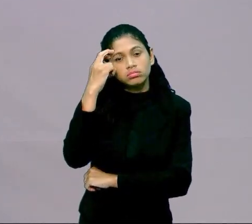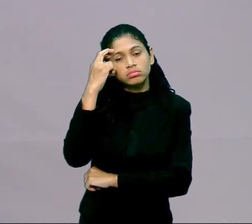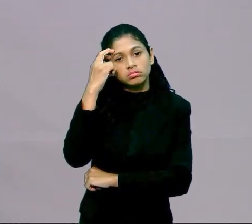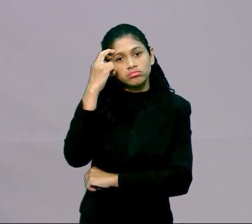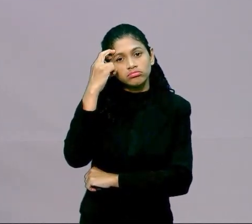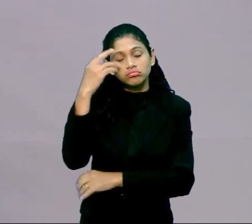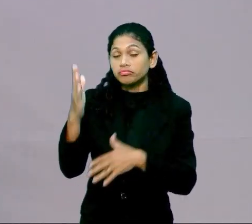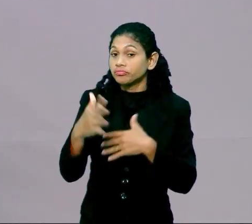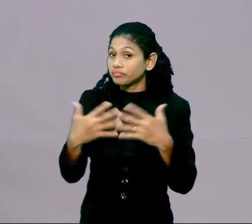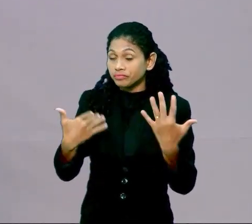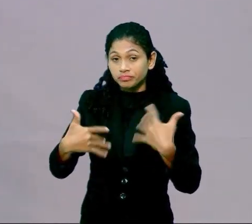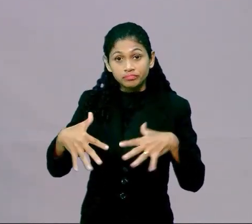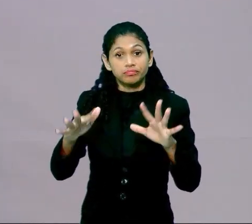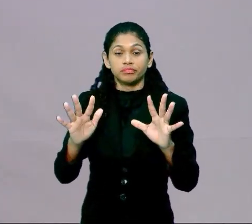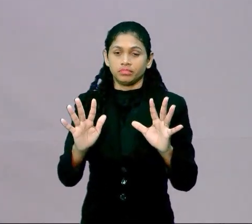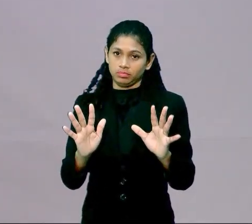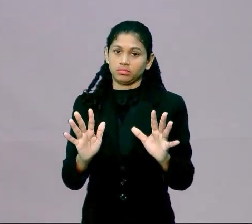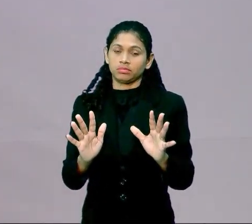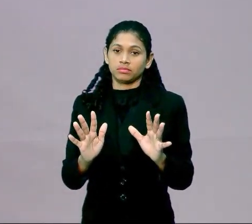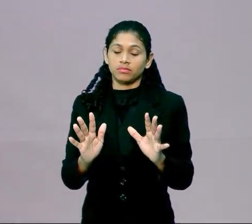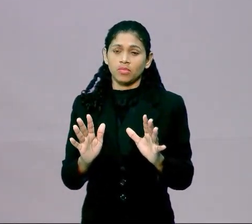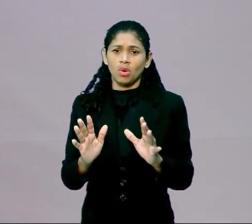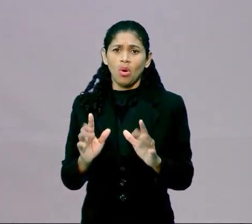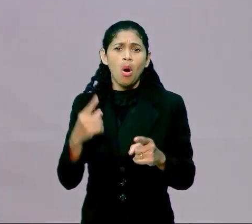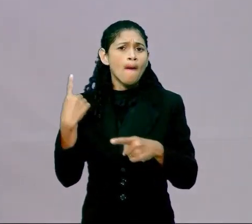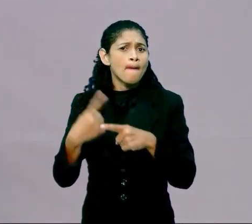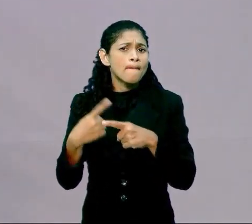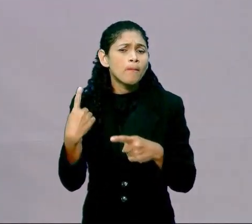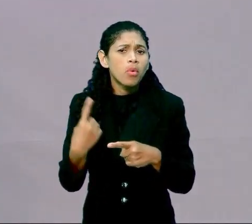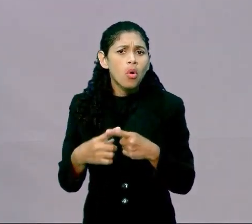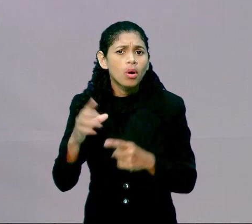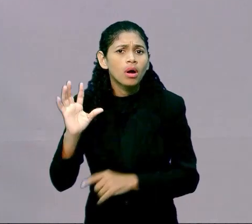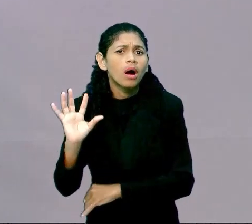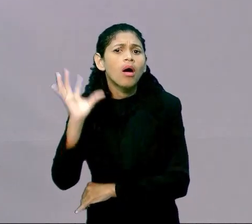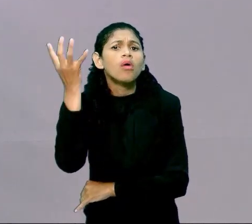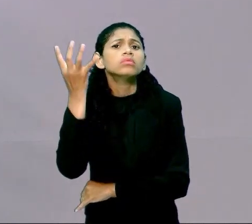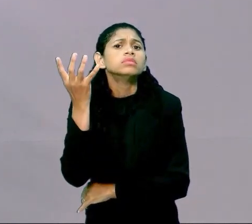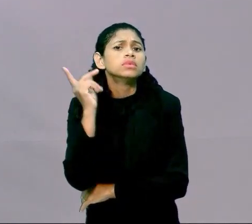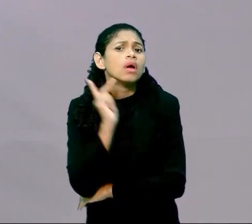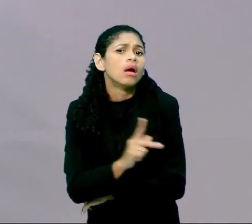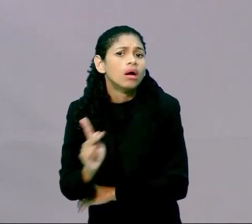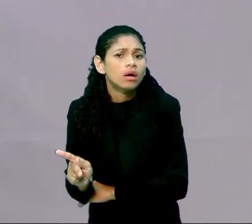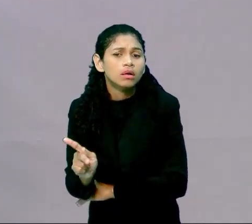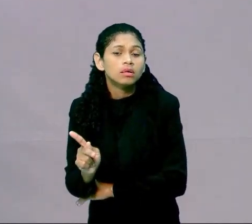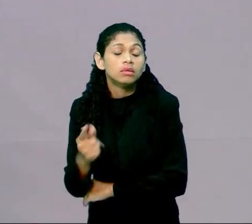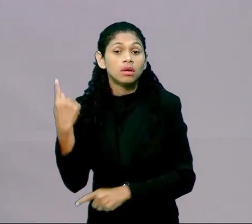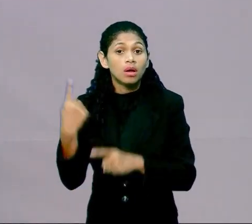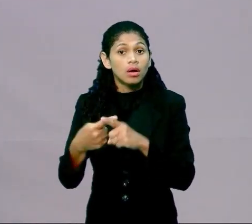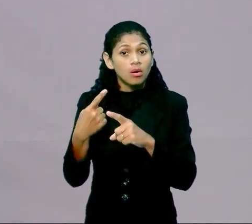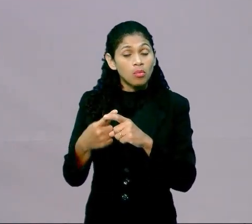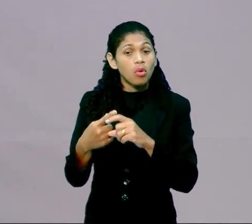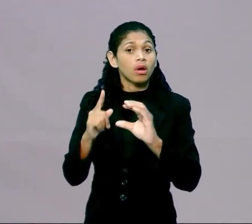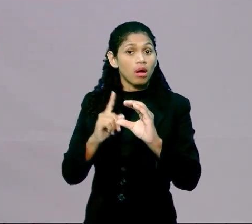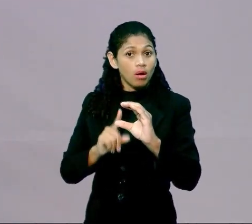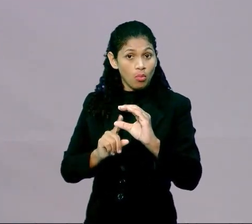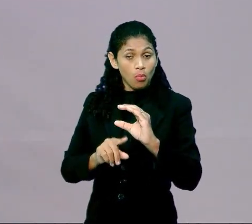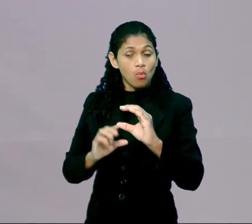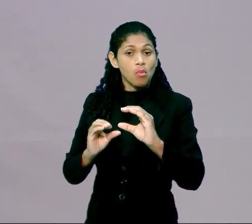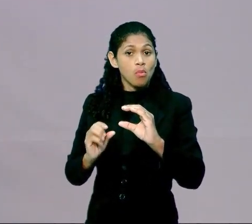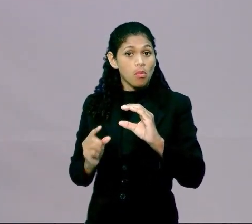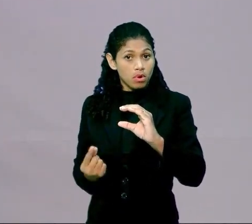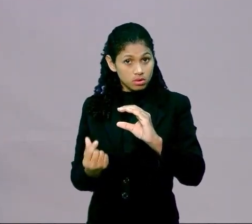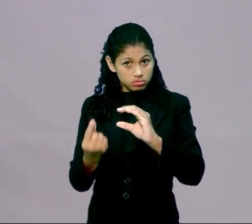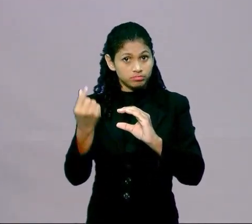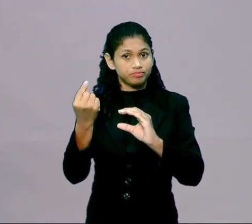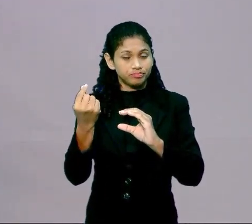culturais, enfim. Mas por que isso acontece, professor? Porque o capitalismo ele é um sistema econômico em que